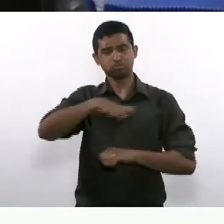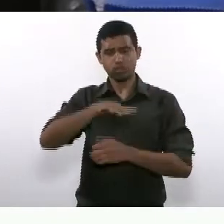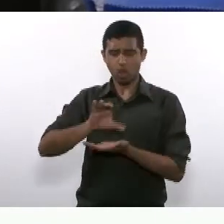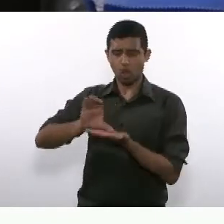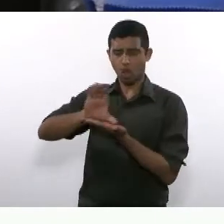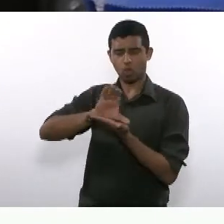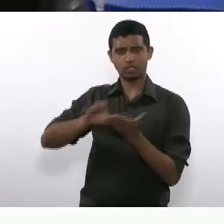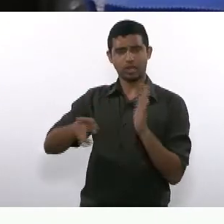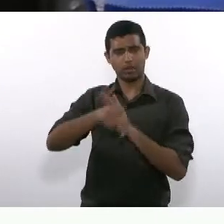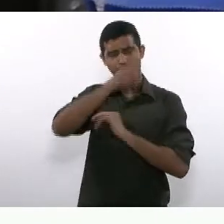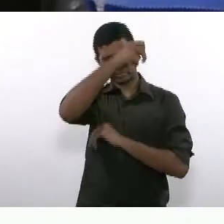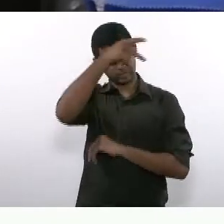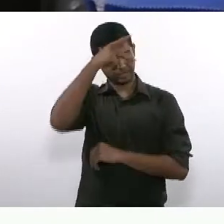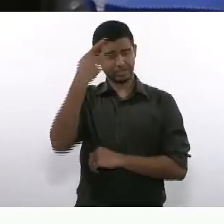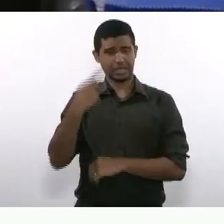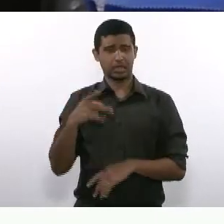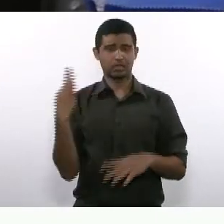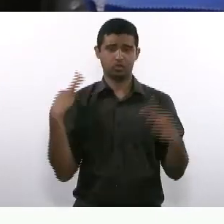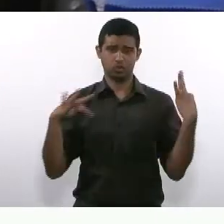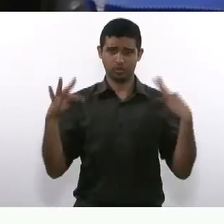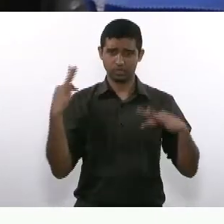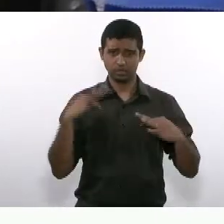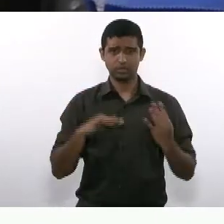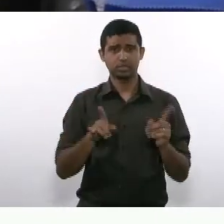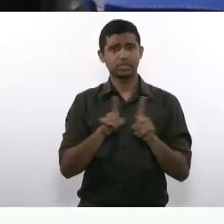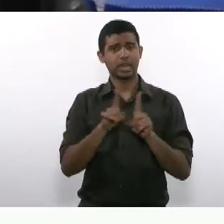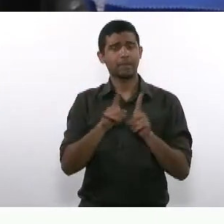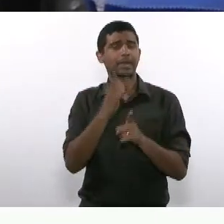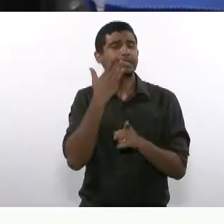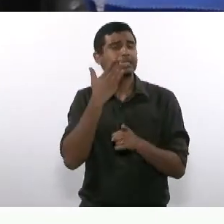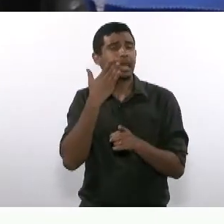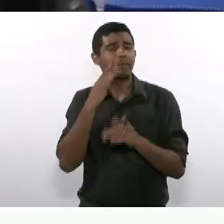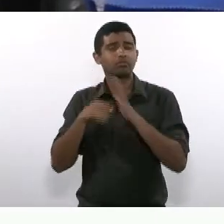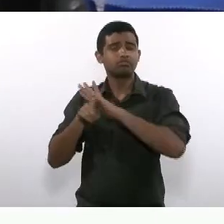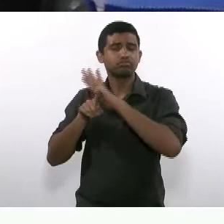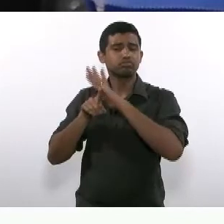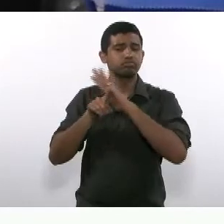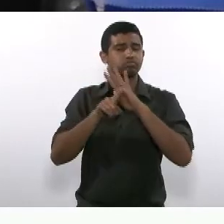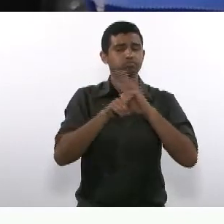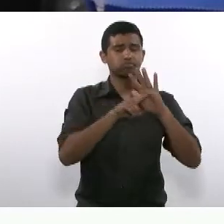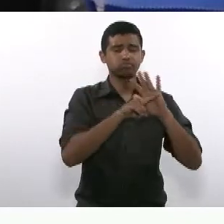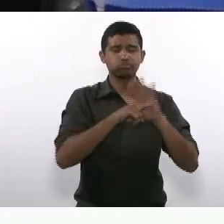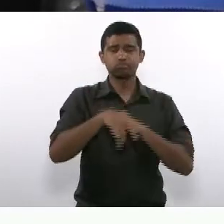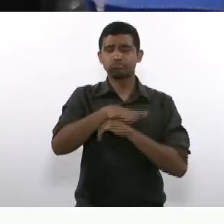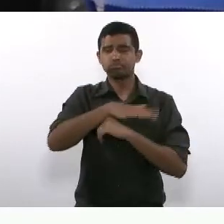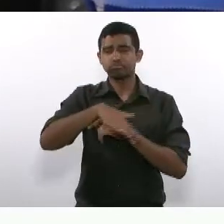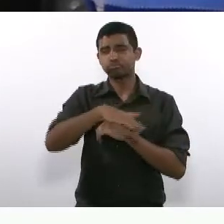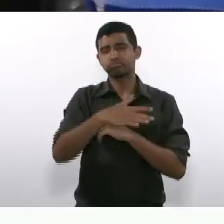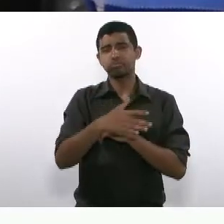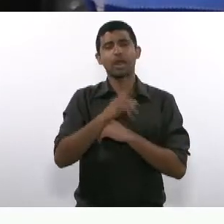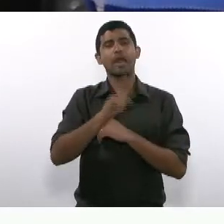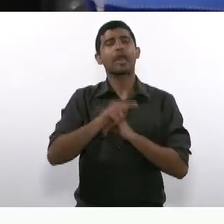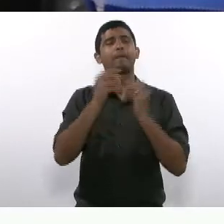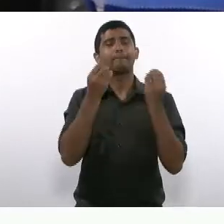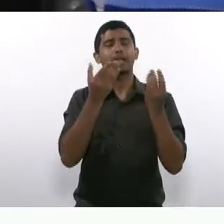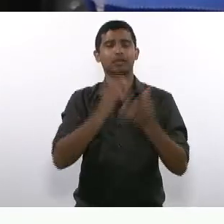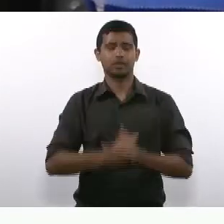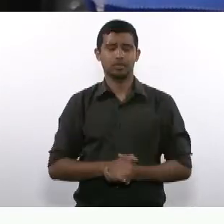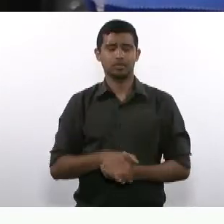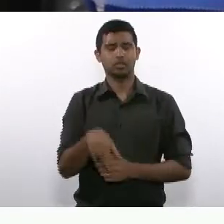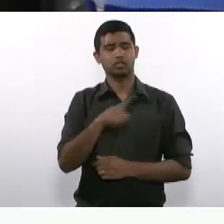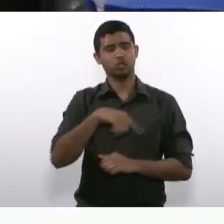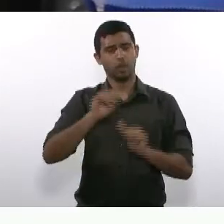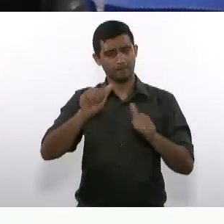municipais de turismo, no levantamento de inventários, é exatamente para que a gente possa fortalecer